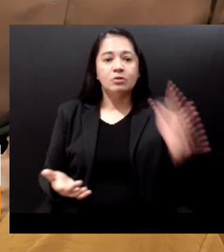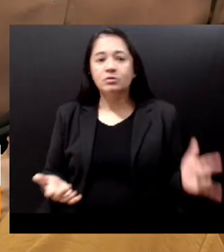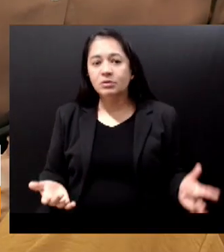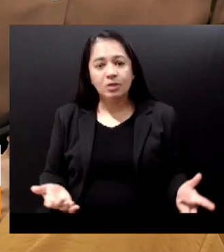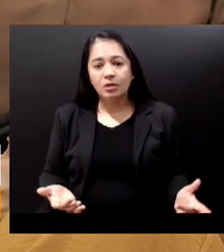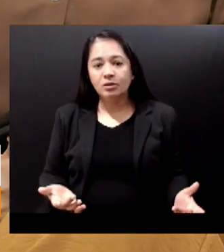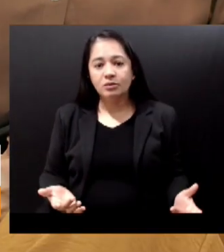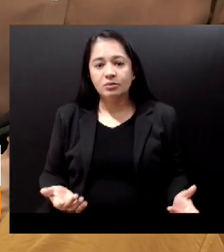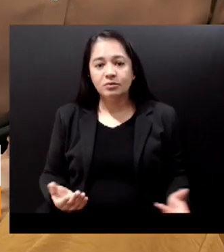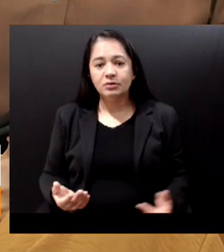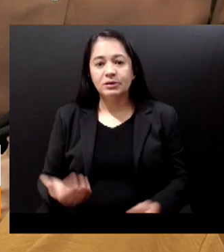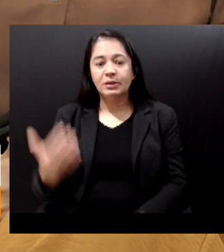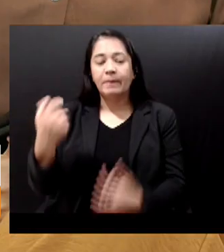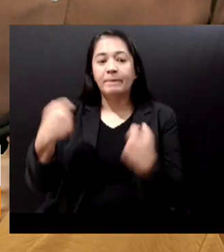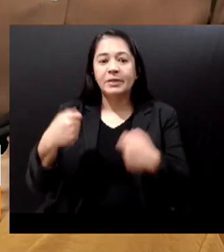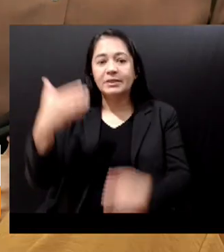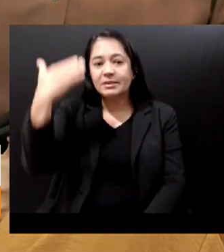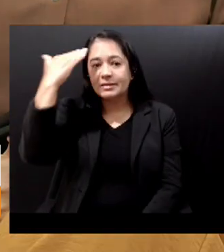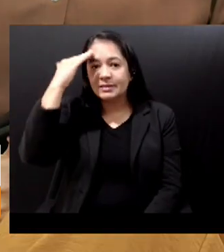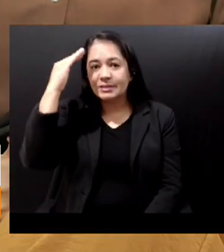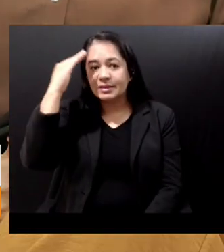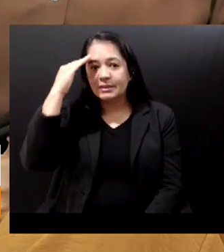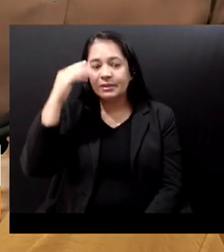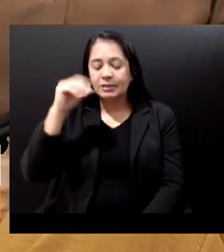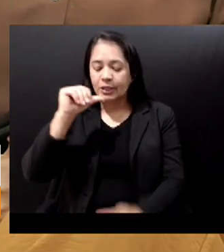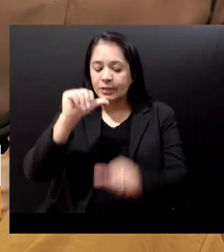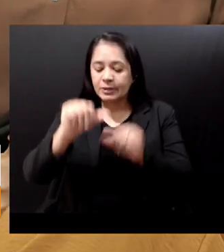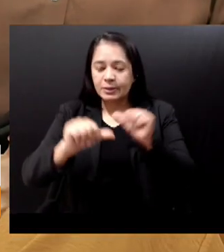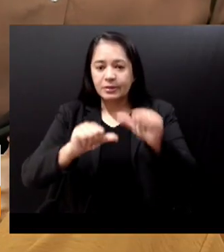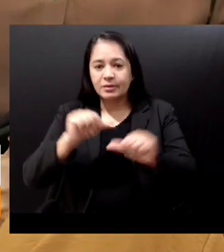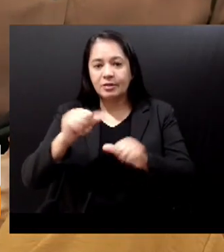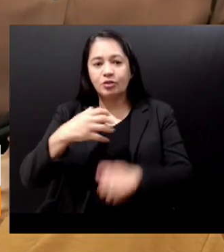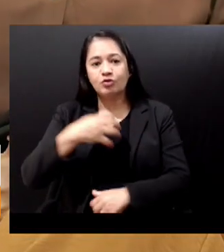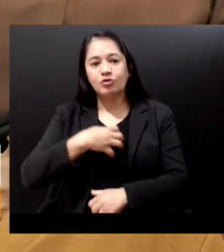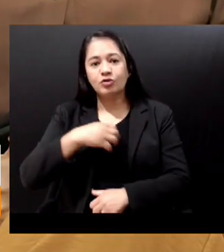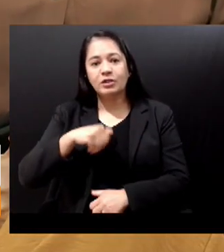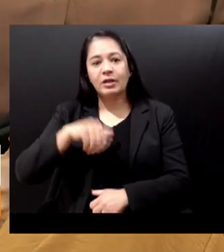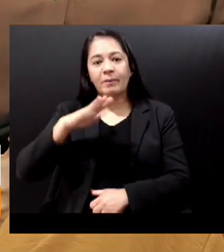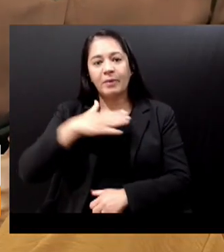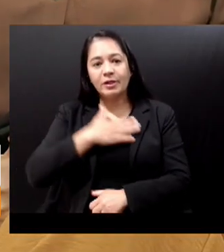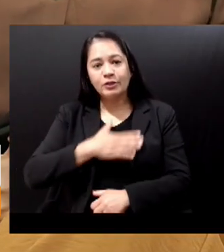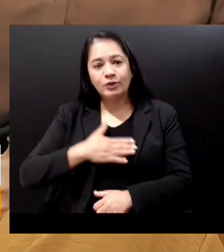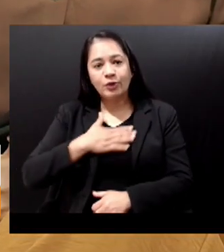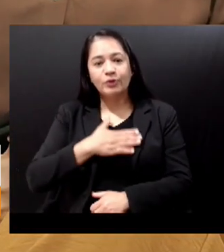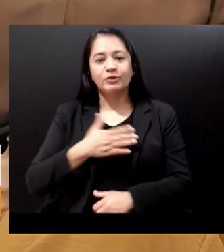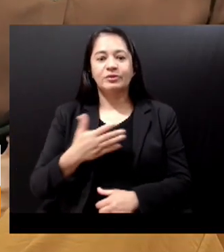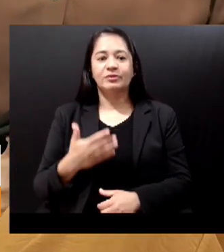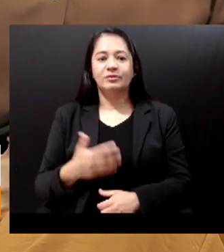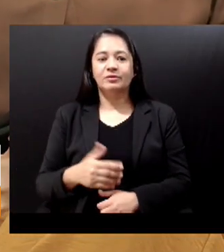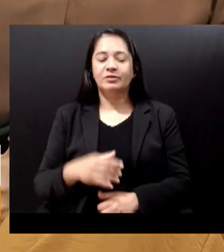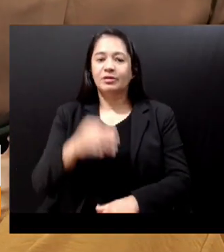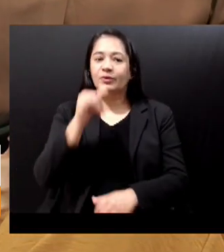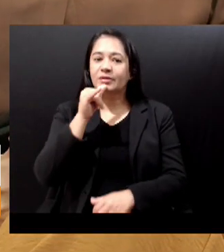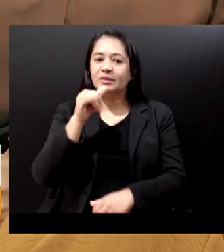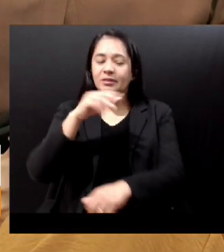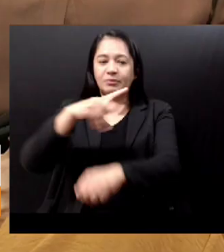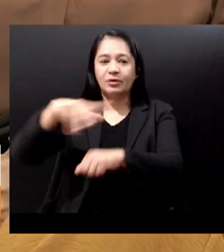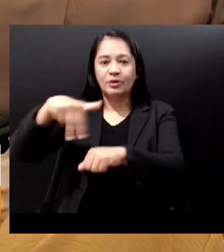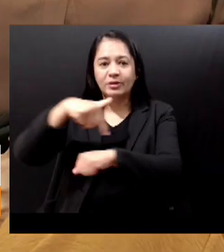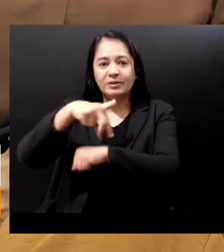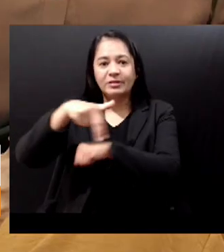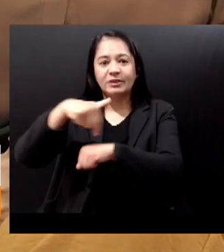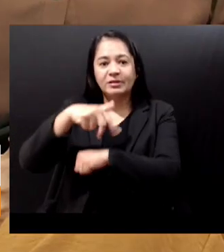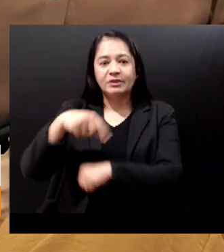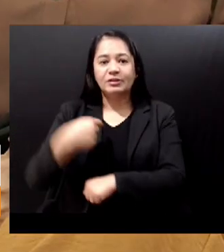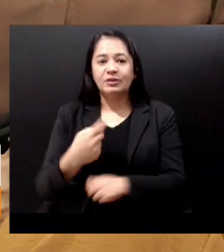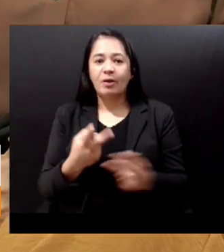disso, transformar isso numa coisa mais prazerosa. Eu usei o exemplo da dança como a gente Sim. identificar isso para que